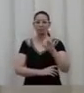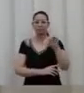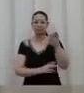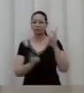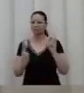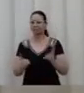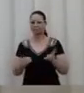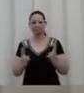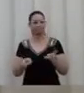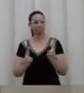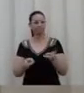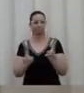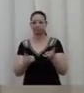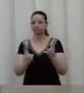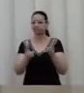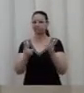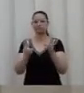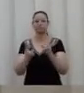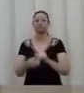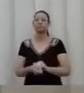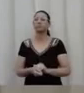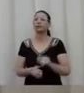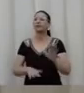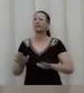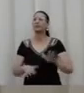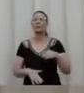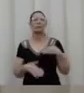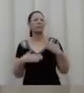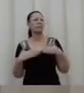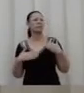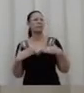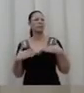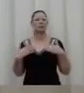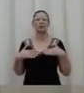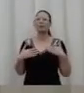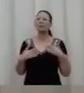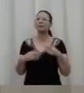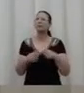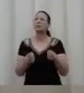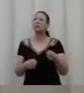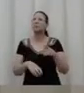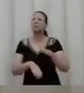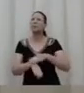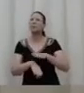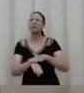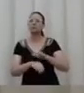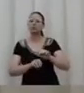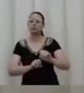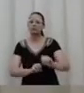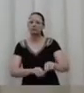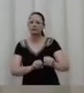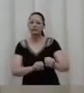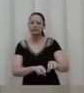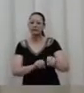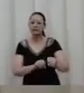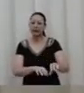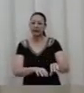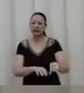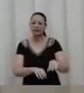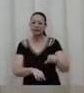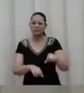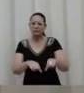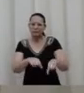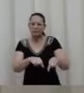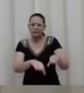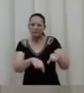bom então a gente se apavora no momento da sementeira bom e depois a gente fica chorando